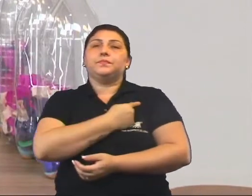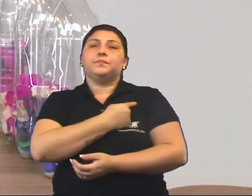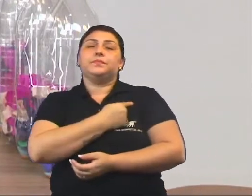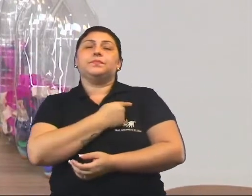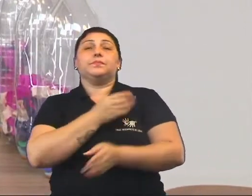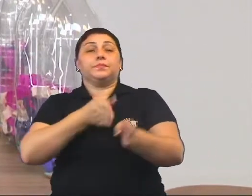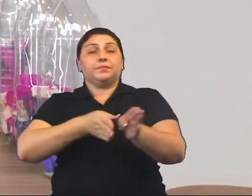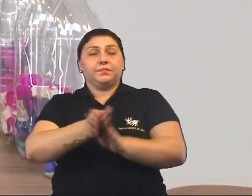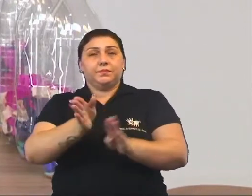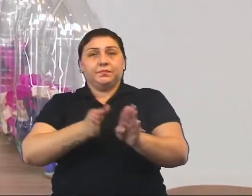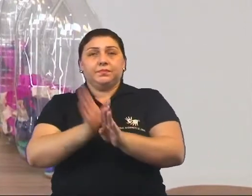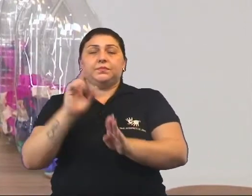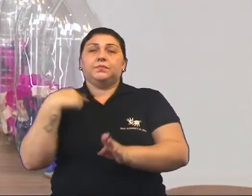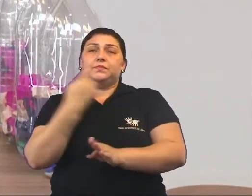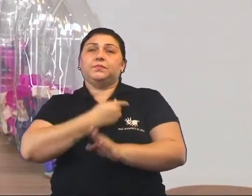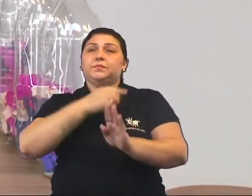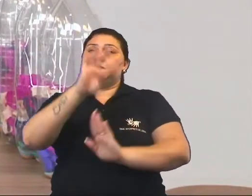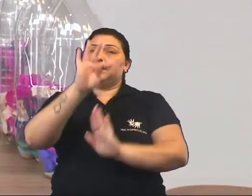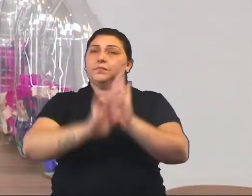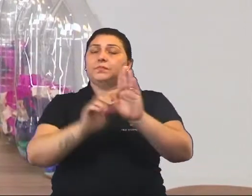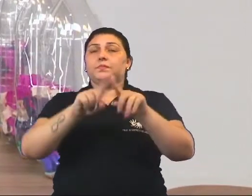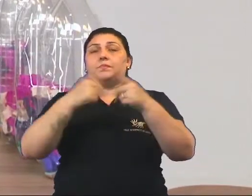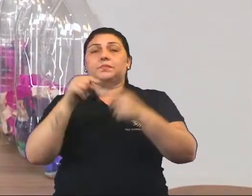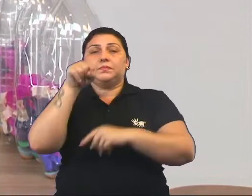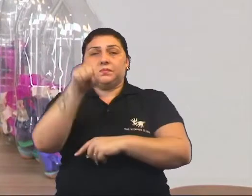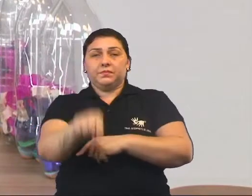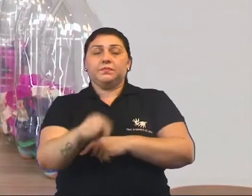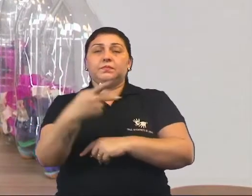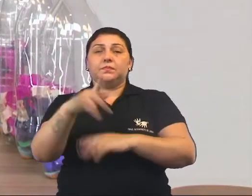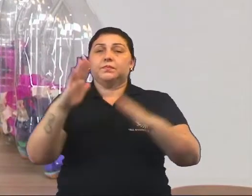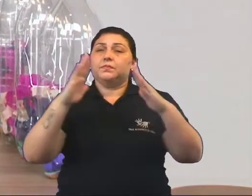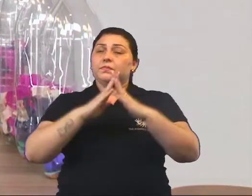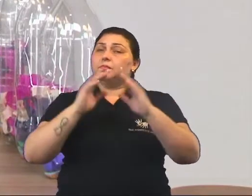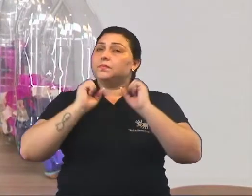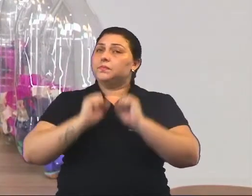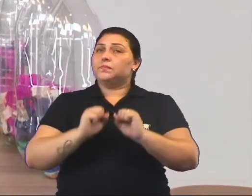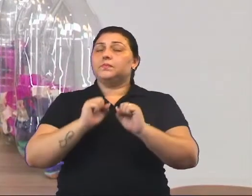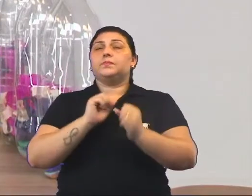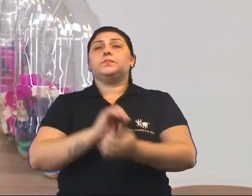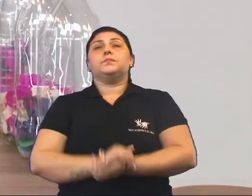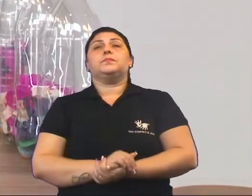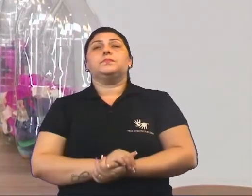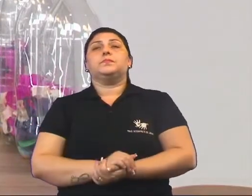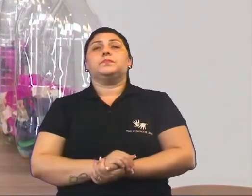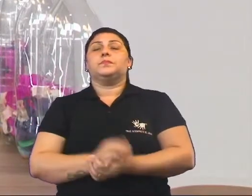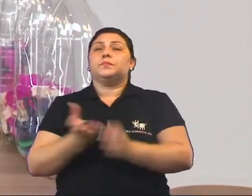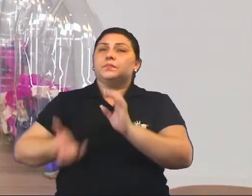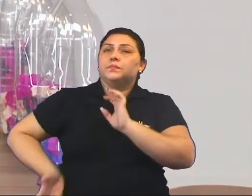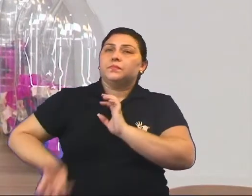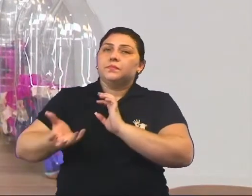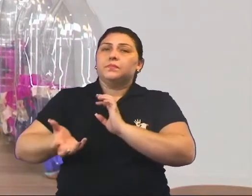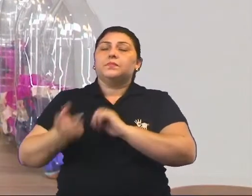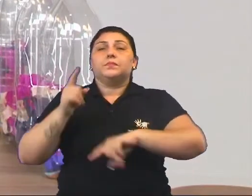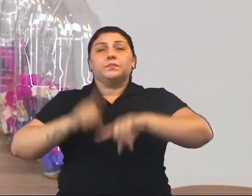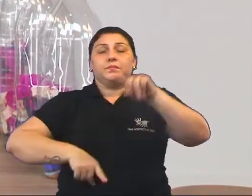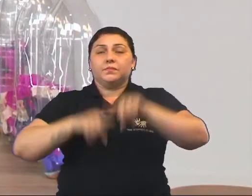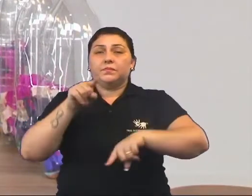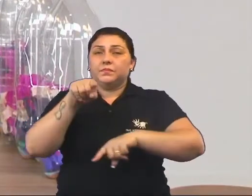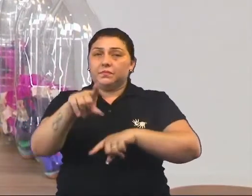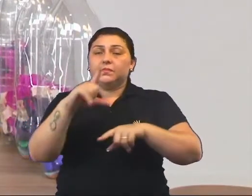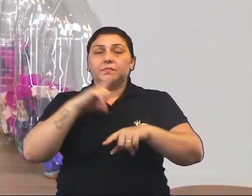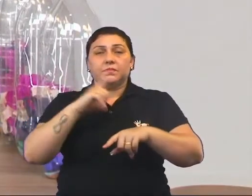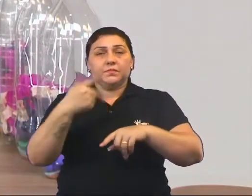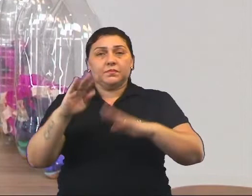seguindo as orientações do nosso texto. Mas você, na sua casa, pode construir o seu boliche com os materiais que